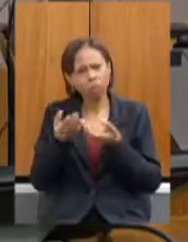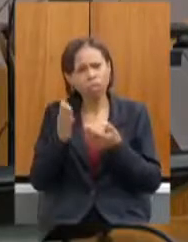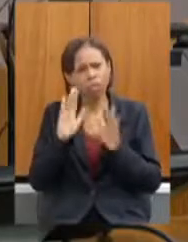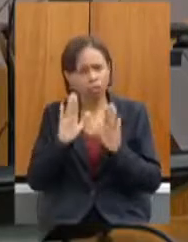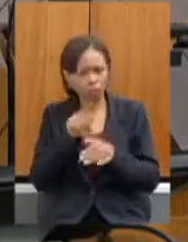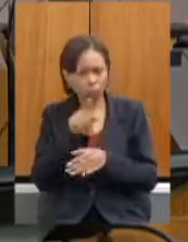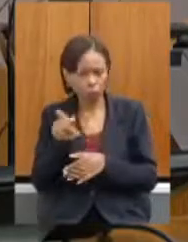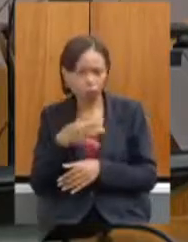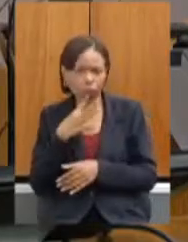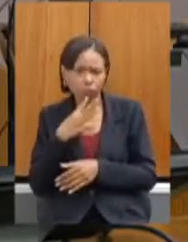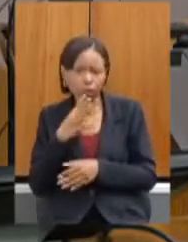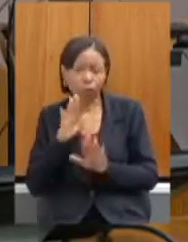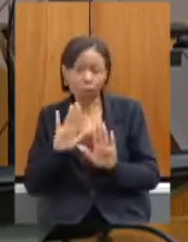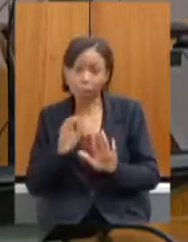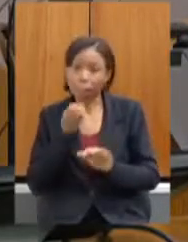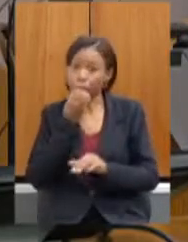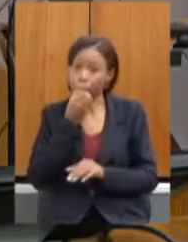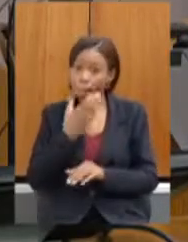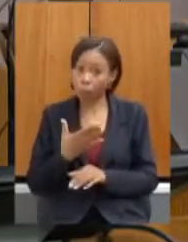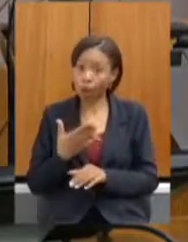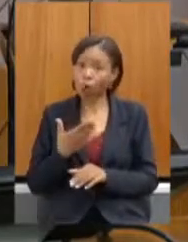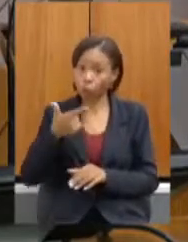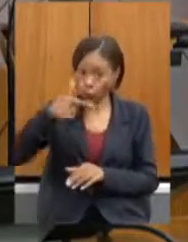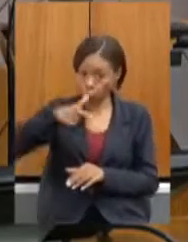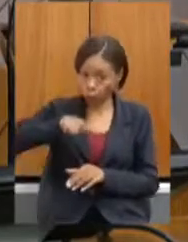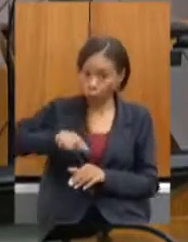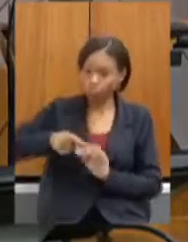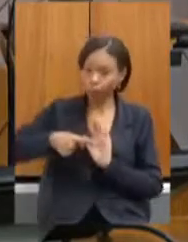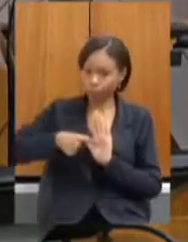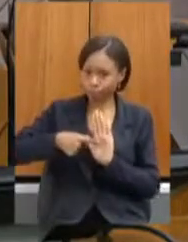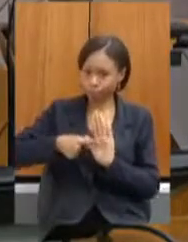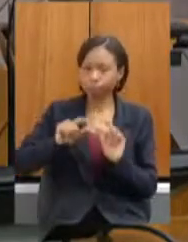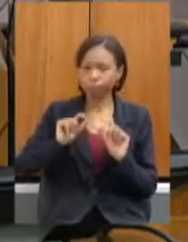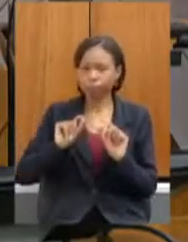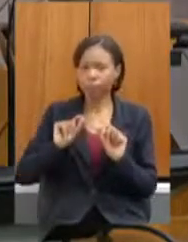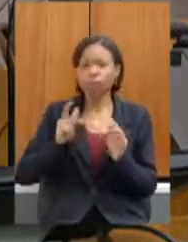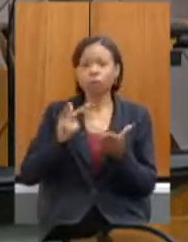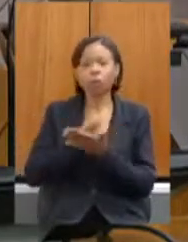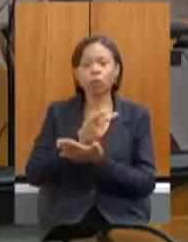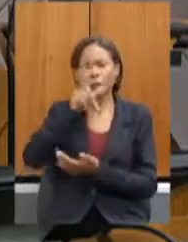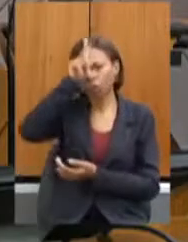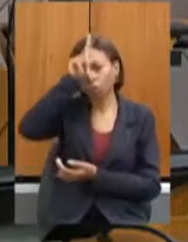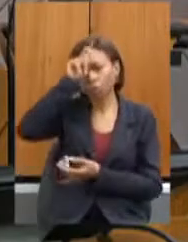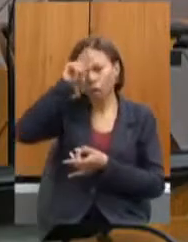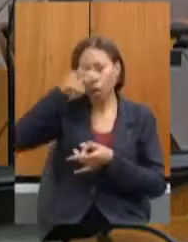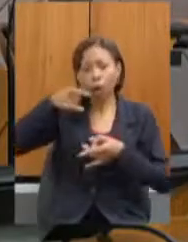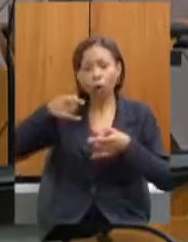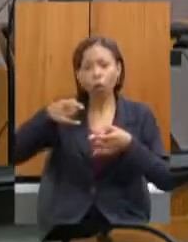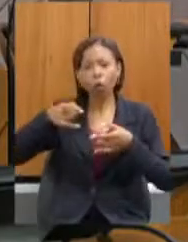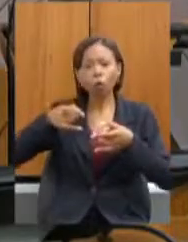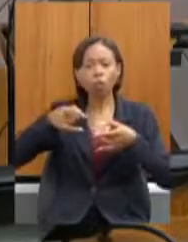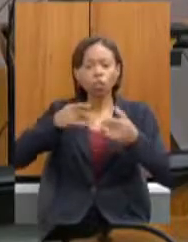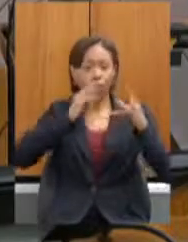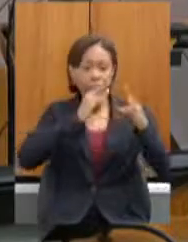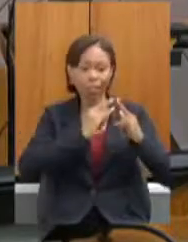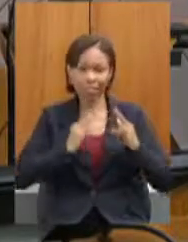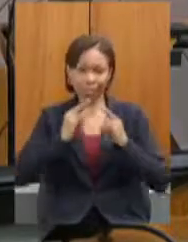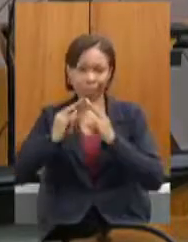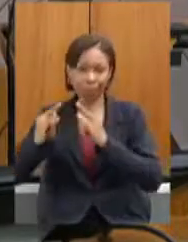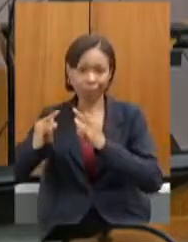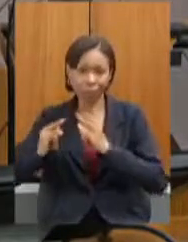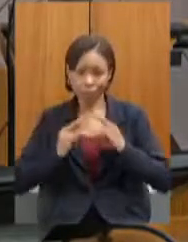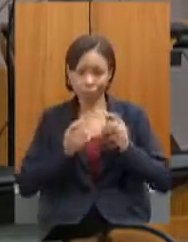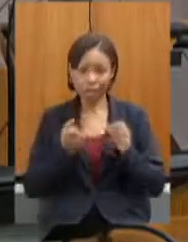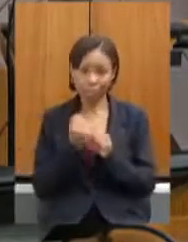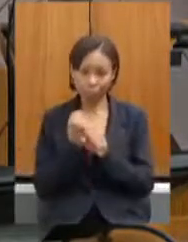dos Senhores mas eu acho que vale a pena a gente chamar a atenção novamente nós tivemos o hospital de campanha mais barato do Brasil e